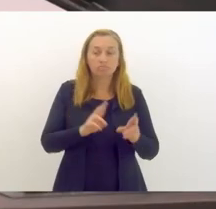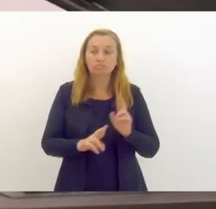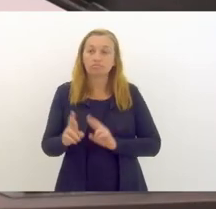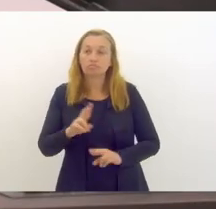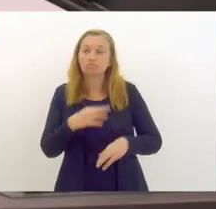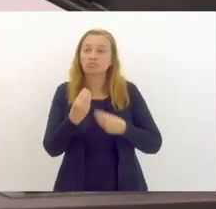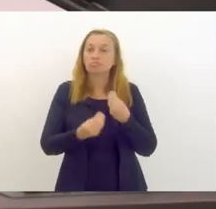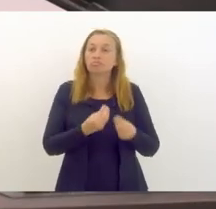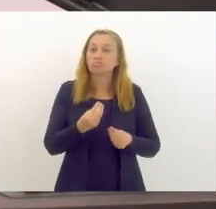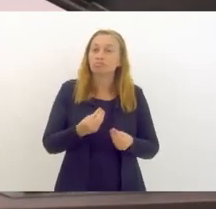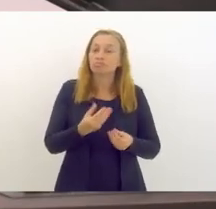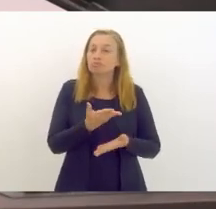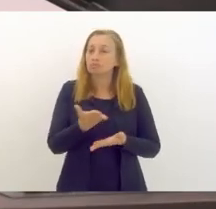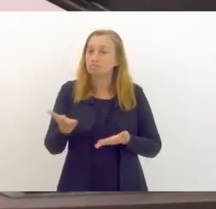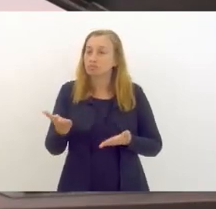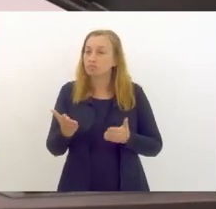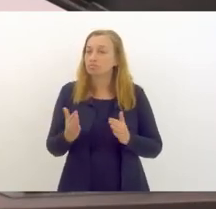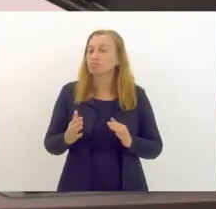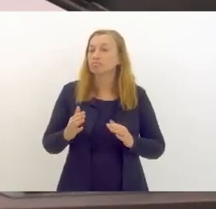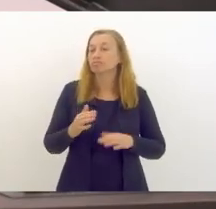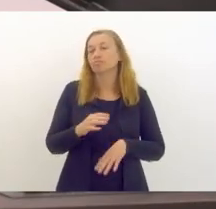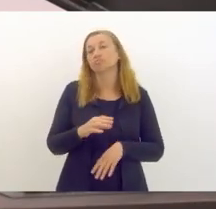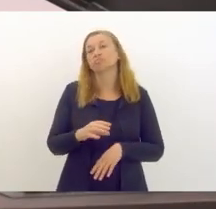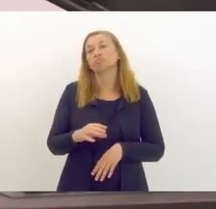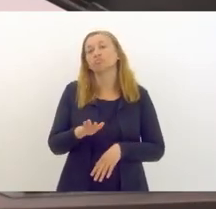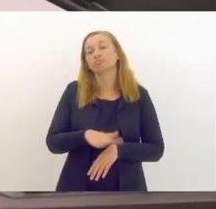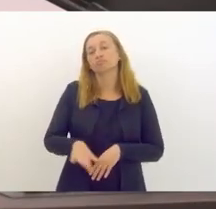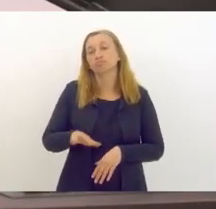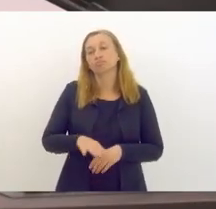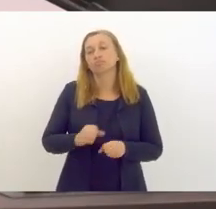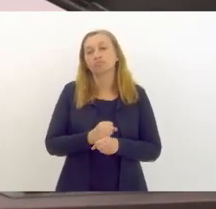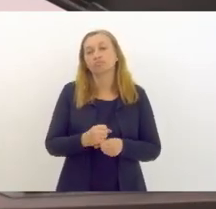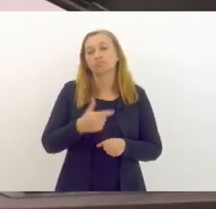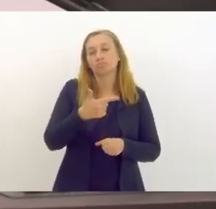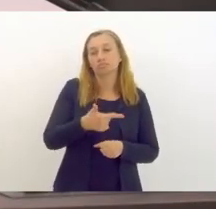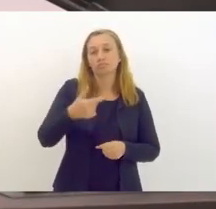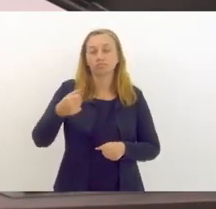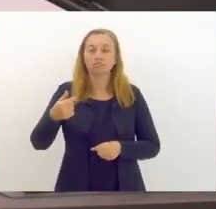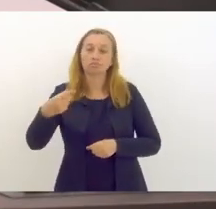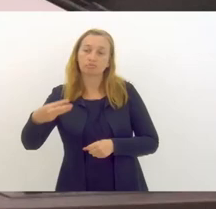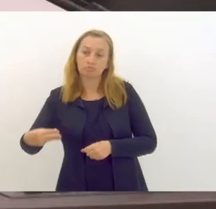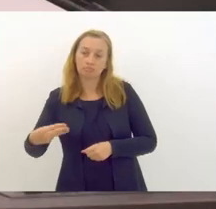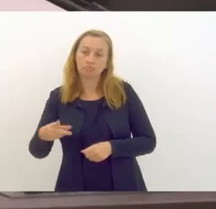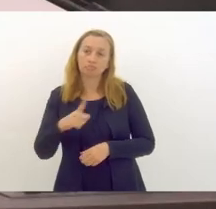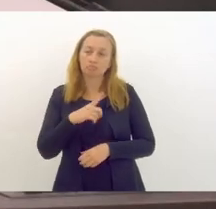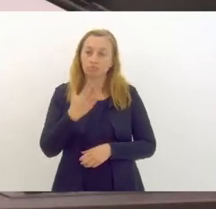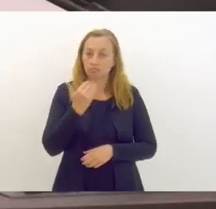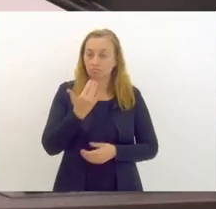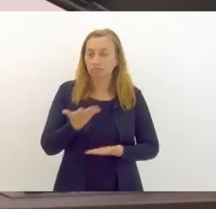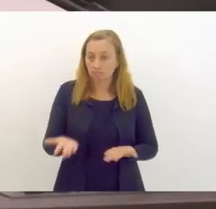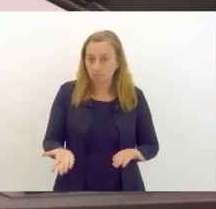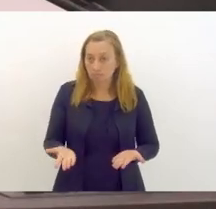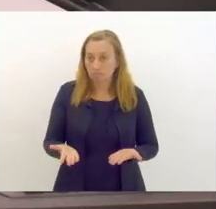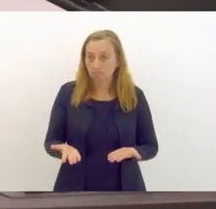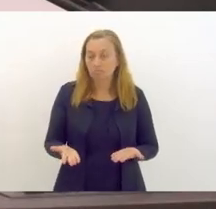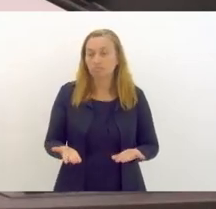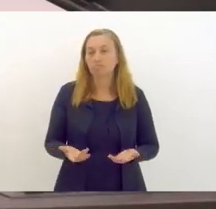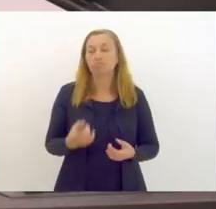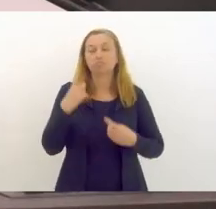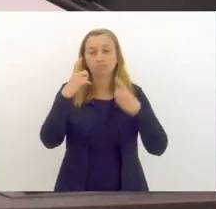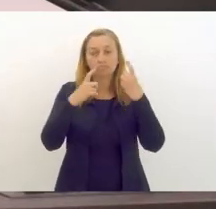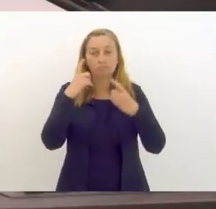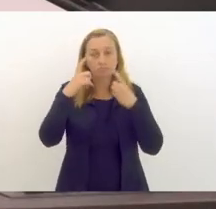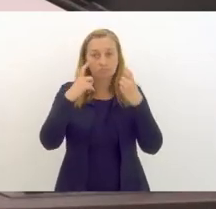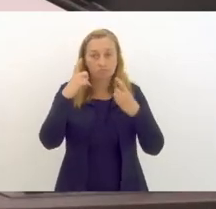essas crianças, para o ano de 2023, vão suprir essa alimentação? Uma outra